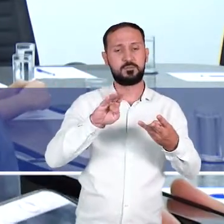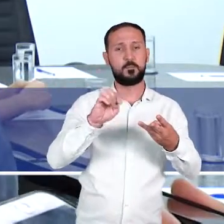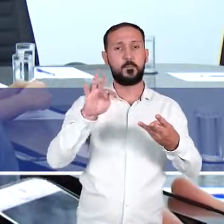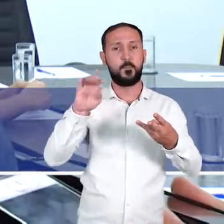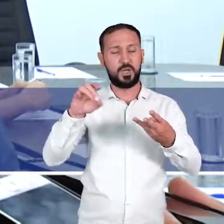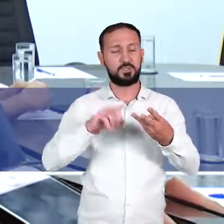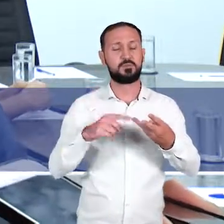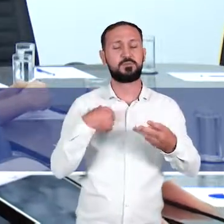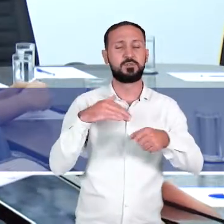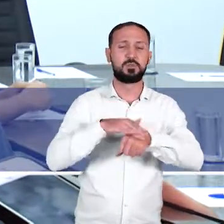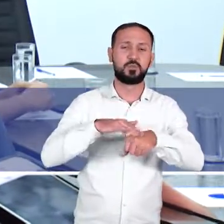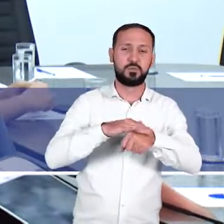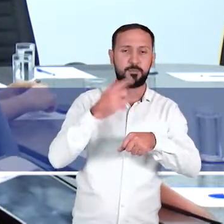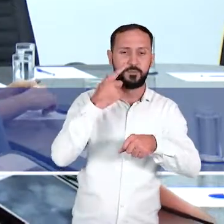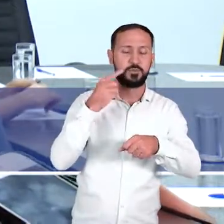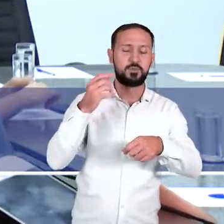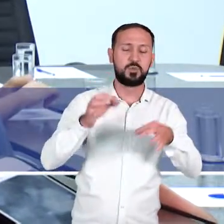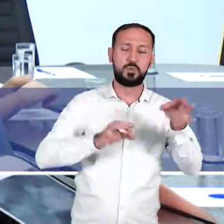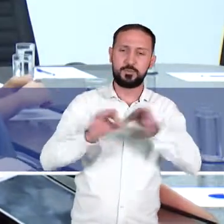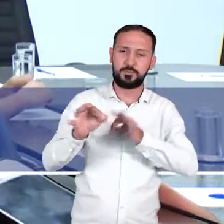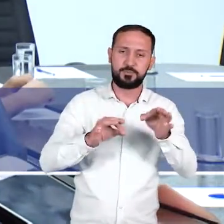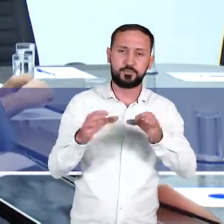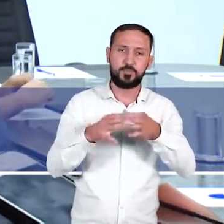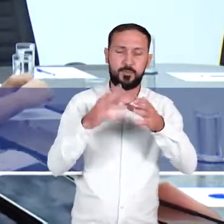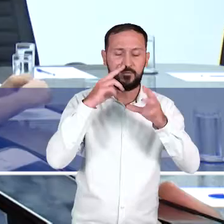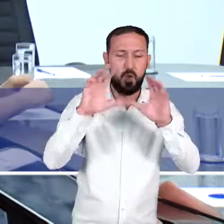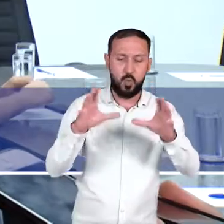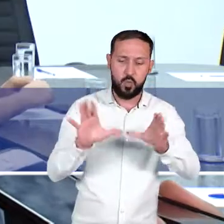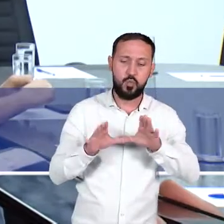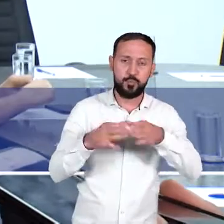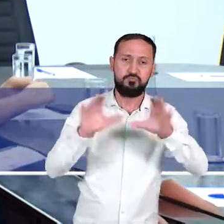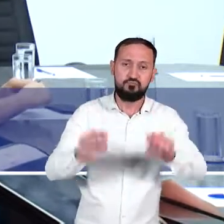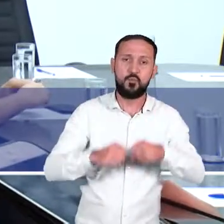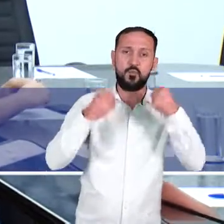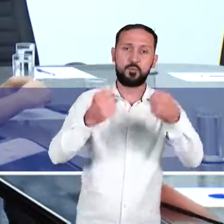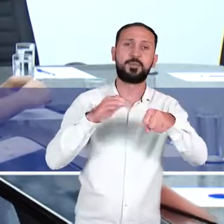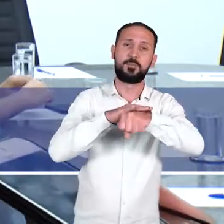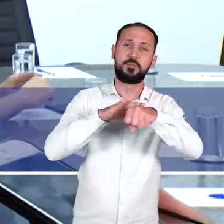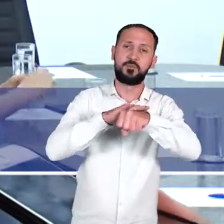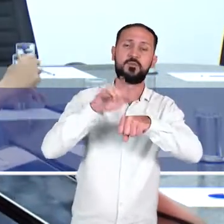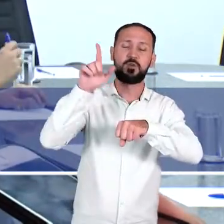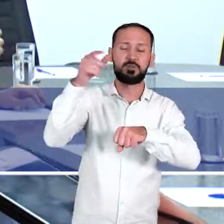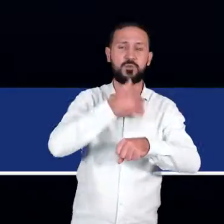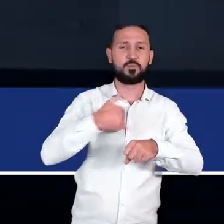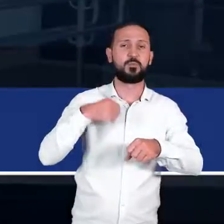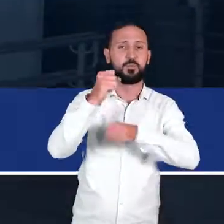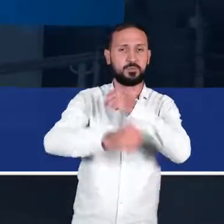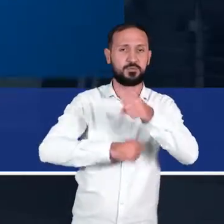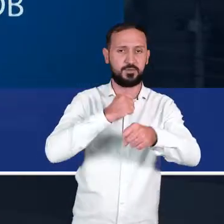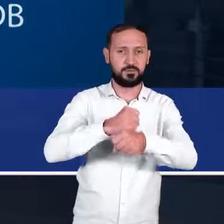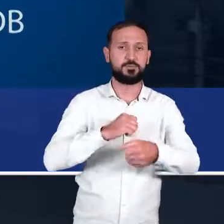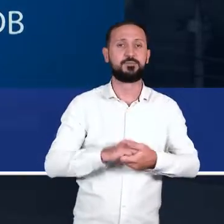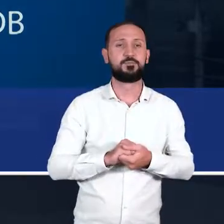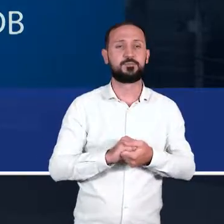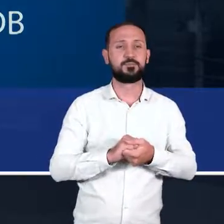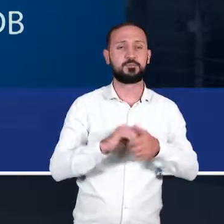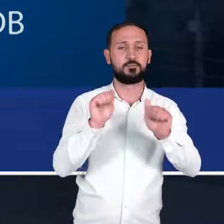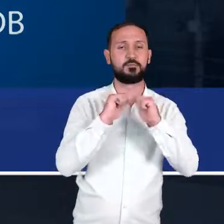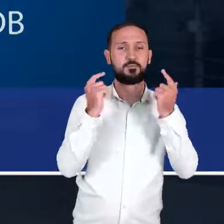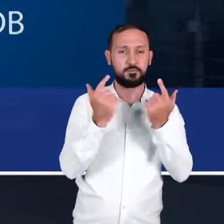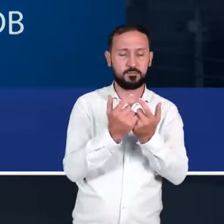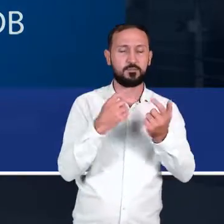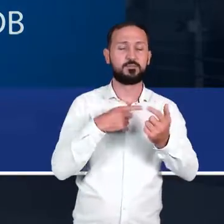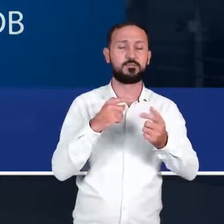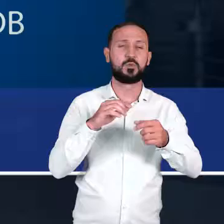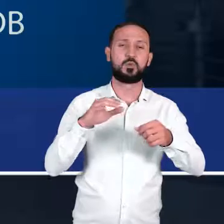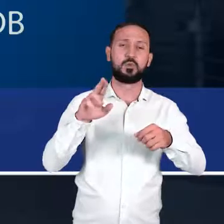se a gente juntamente criasse uma musculatura maior junto ao governo para que se colocasse no orçamento do ano que vem. A Assembleia Legislativa,